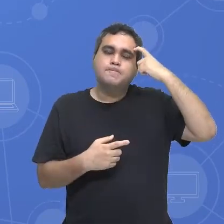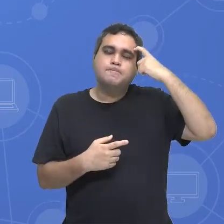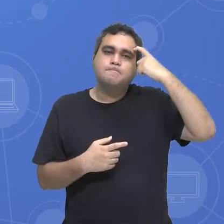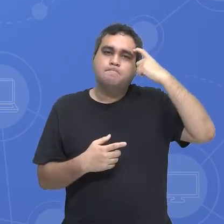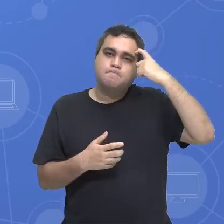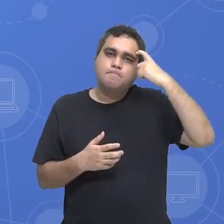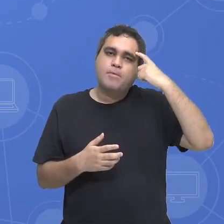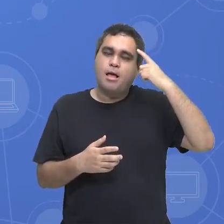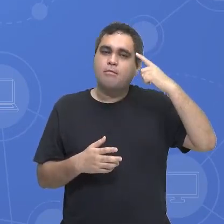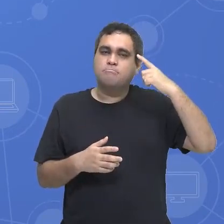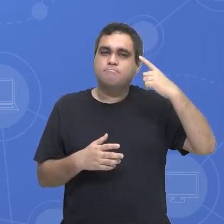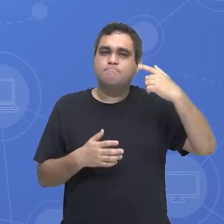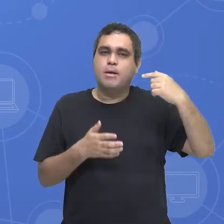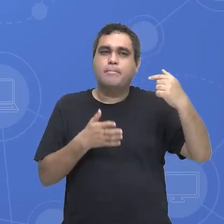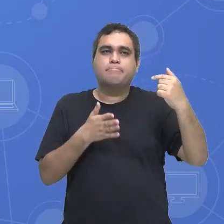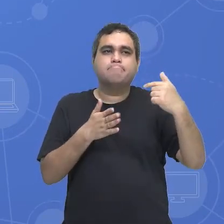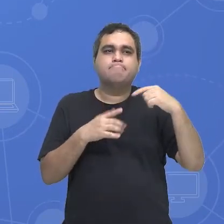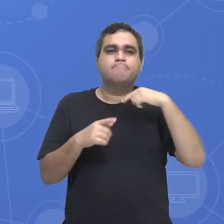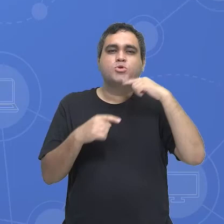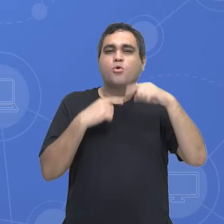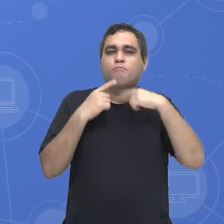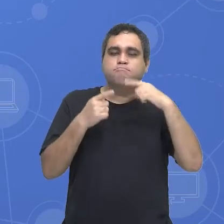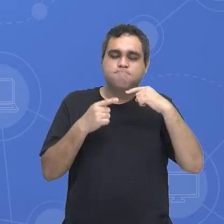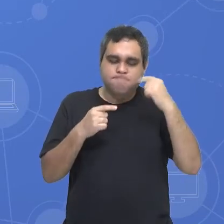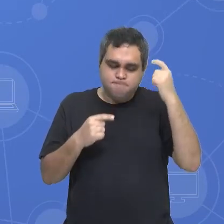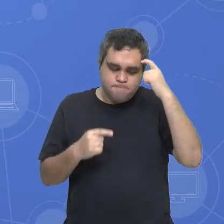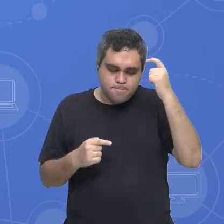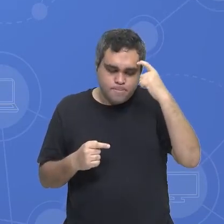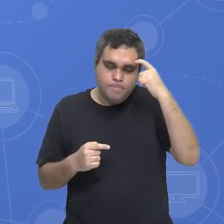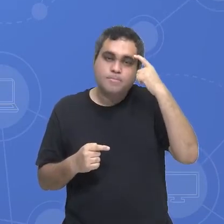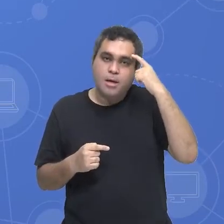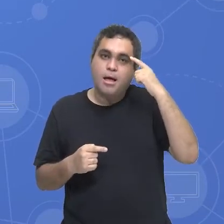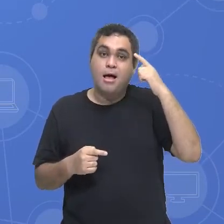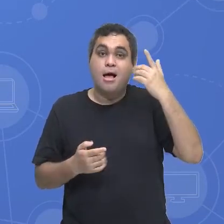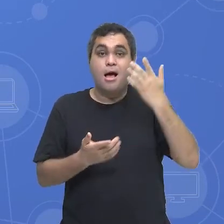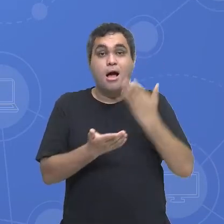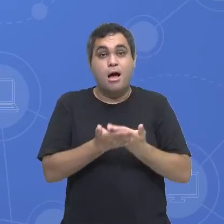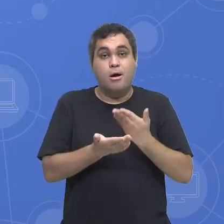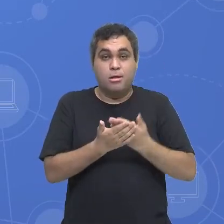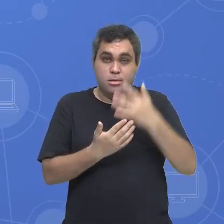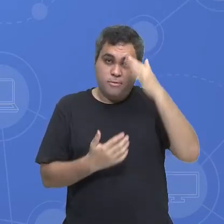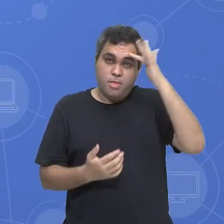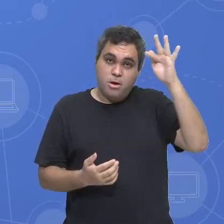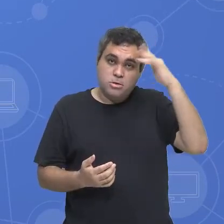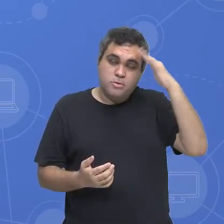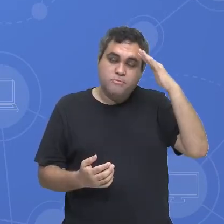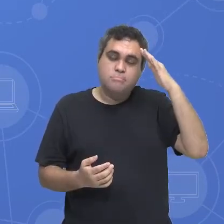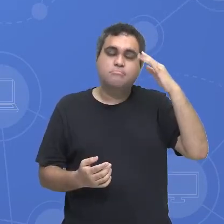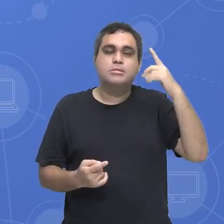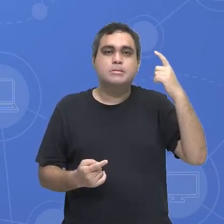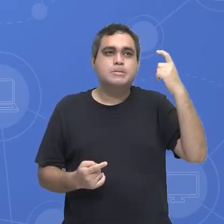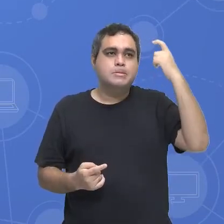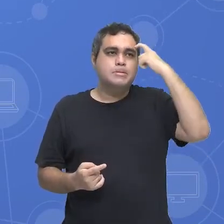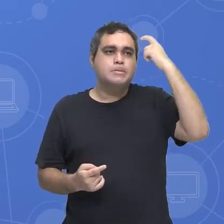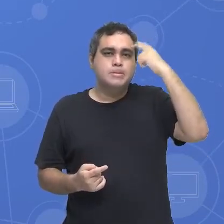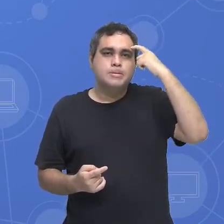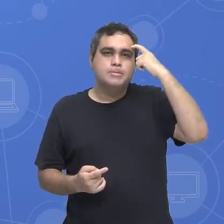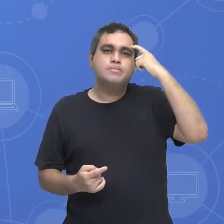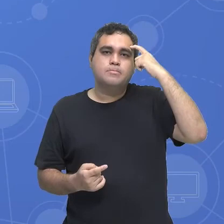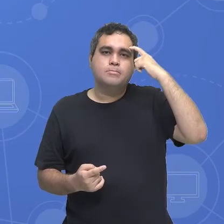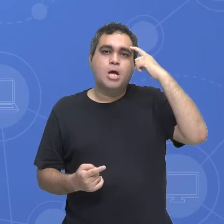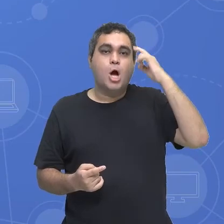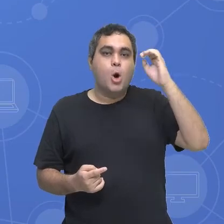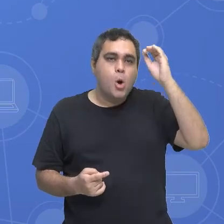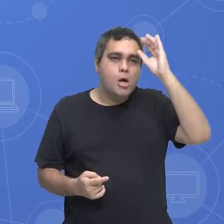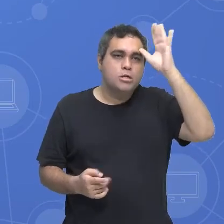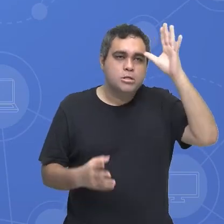um questionamento de si mesmo. É muito importante isso. As nossas aulas de filosofia, elas servem para isso também, né? Elas servem não só para a gente adquirir